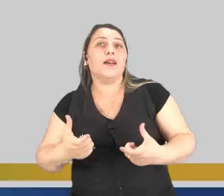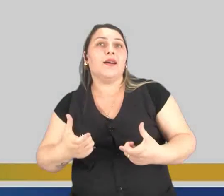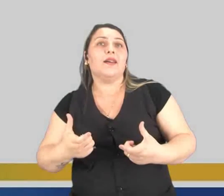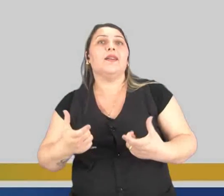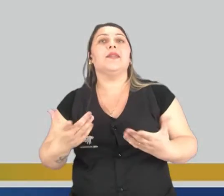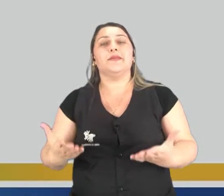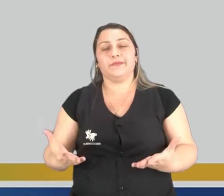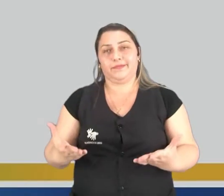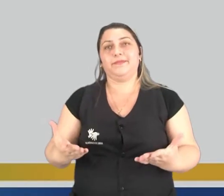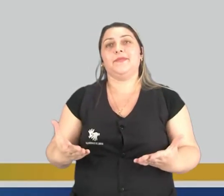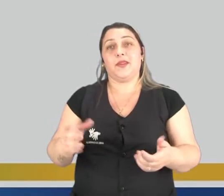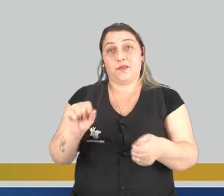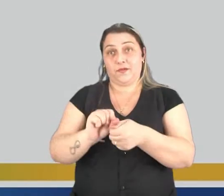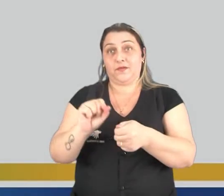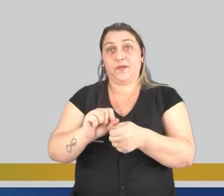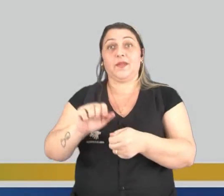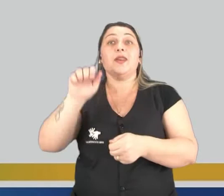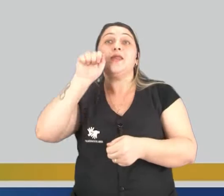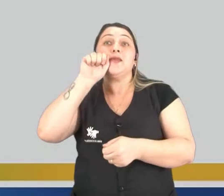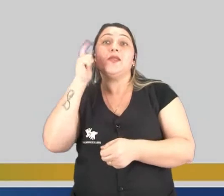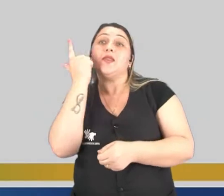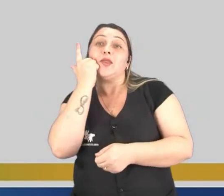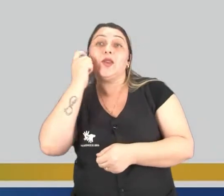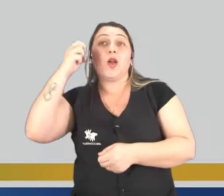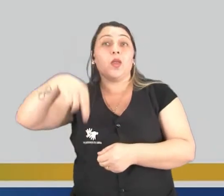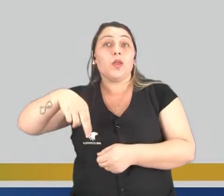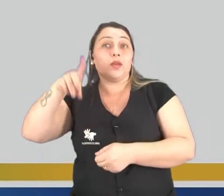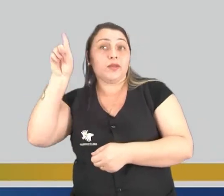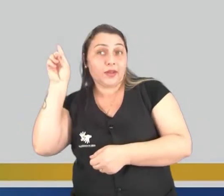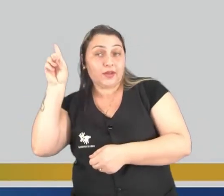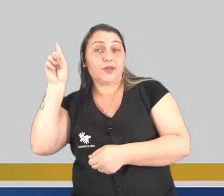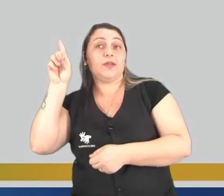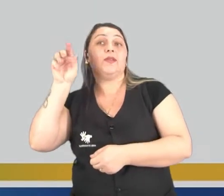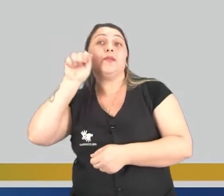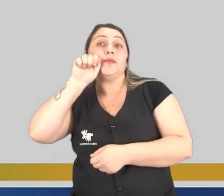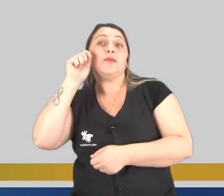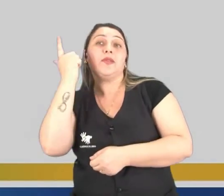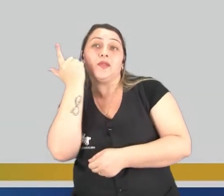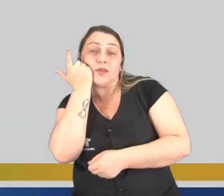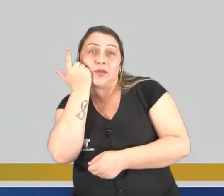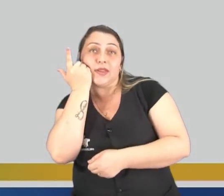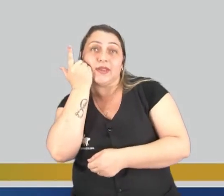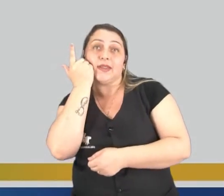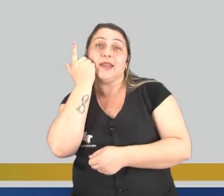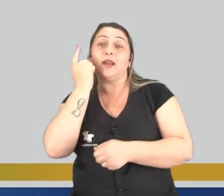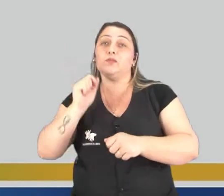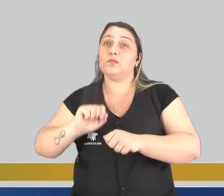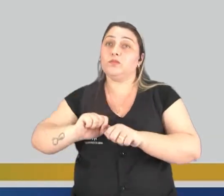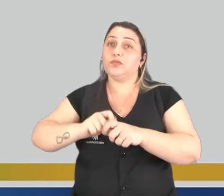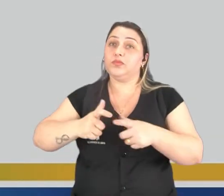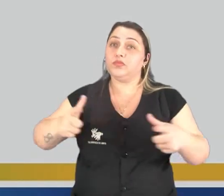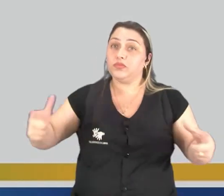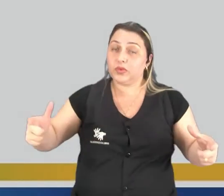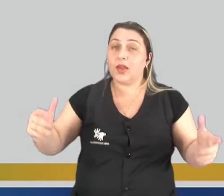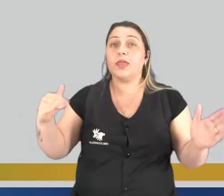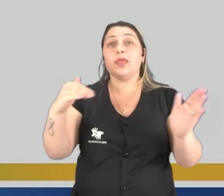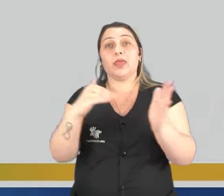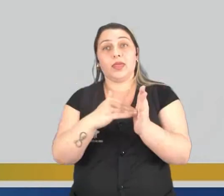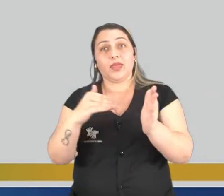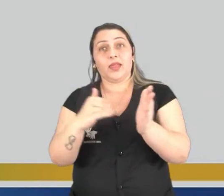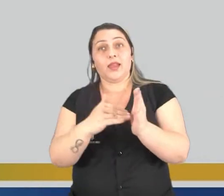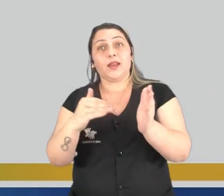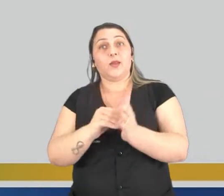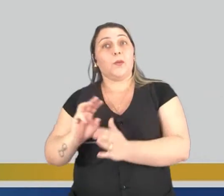Gente, o Quilombo dos Palmares, ele se forma na região Nordeste, né, em Alagoas, e ele se expande e chega até a região